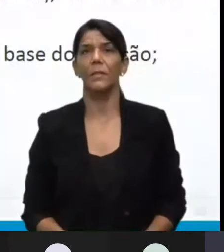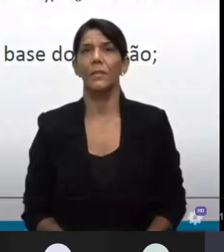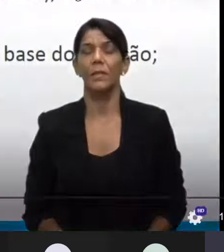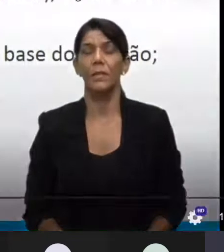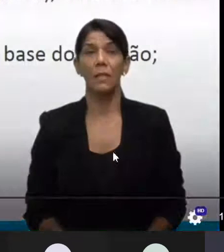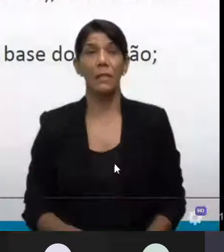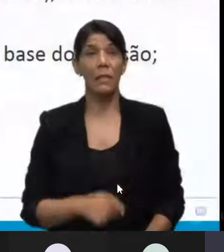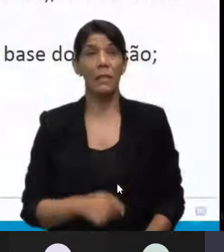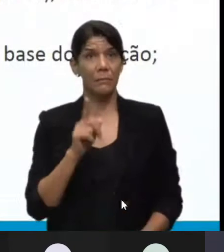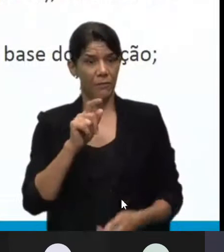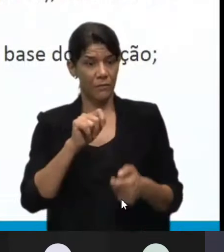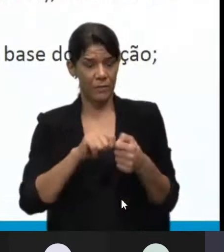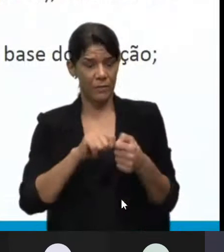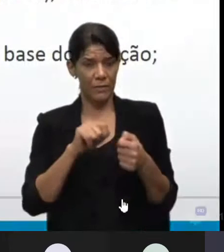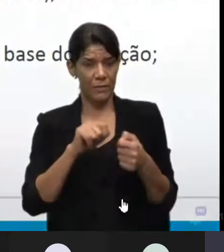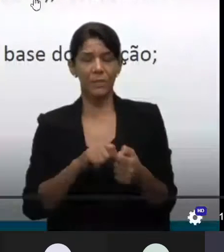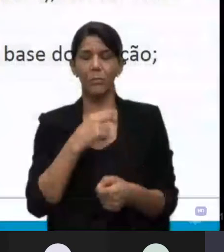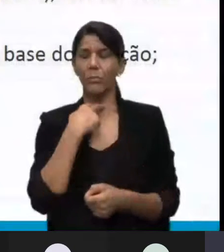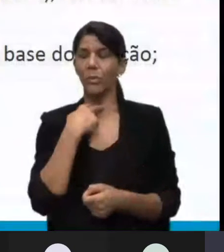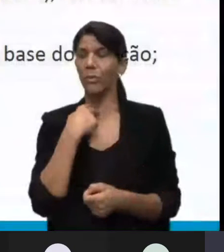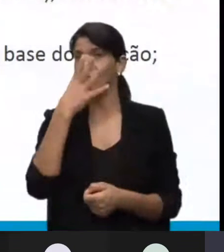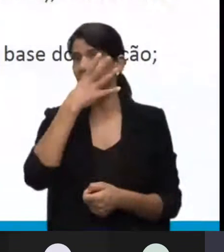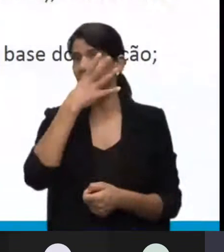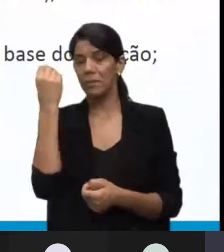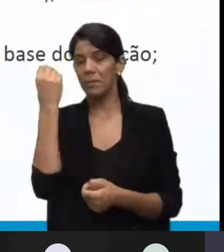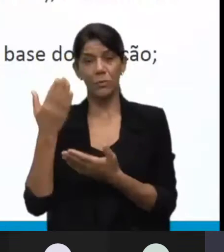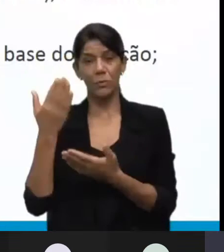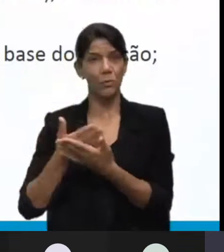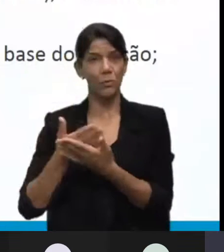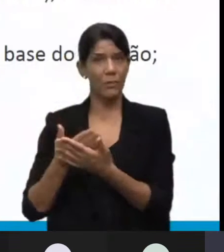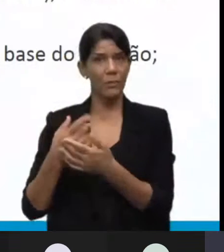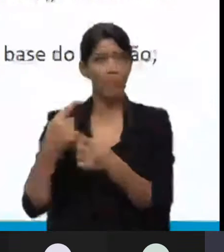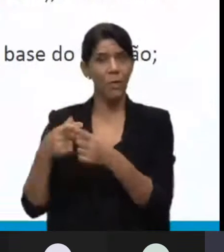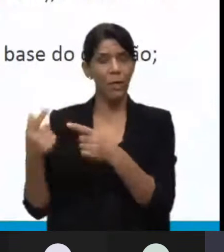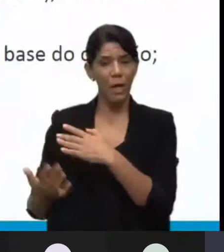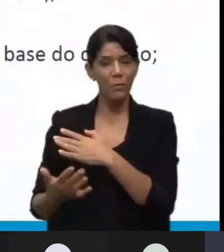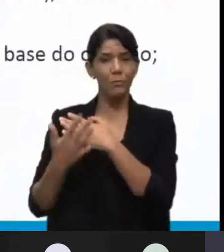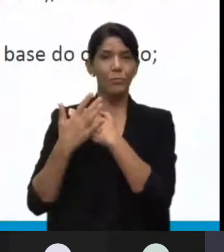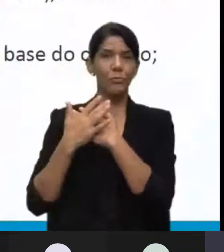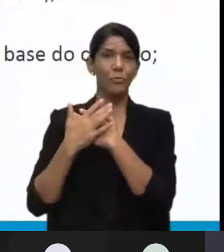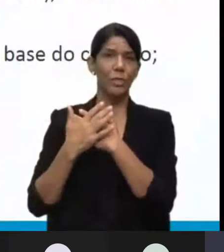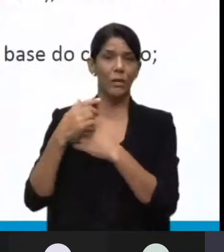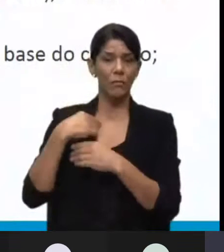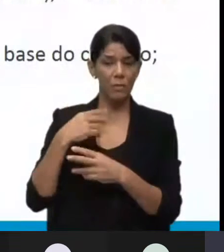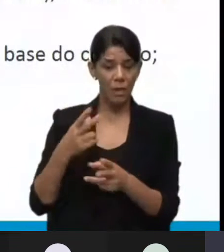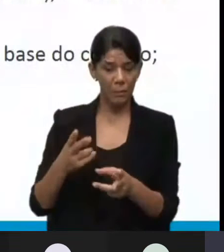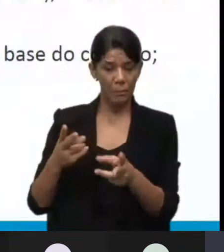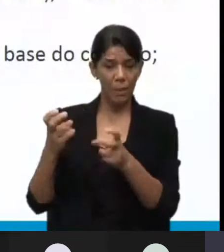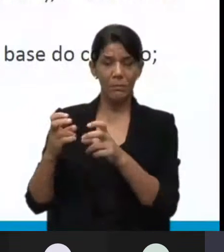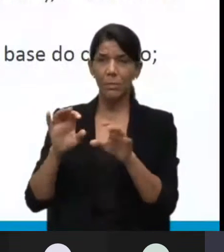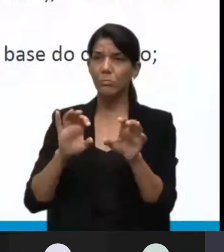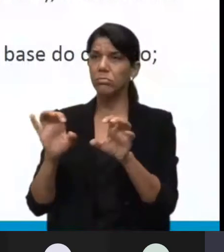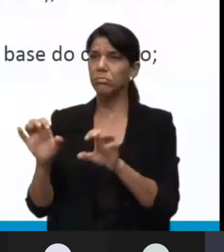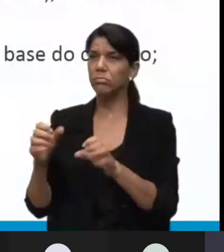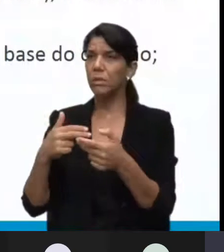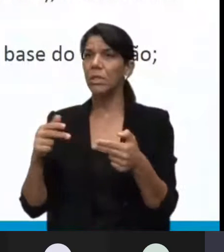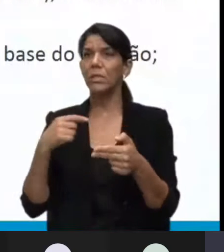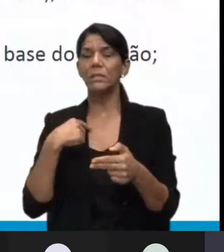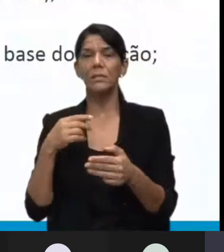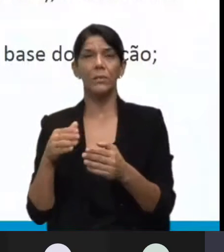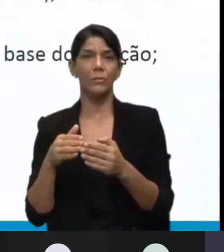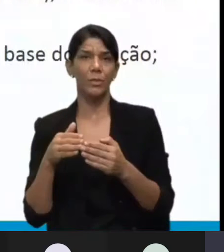do atlas de anatomia, porque vai ser ele que vai te auxiliar aí na hora de identificar as estruturas que